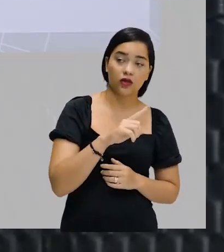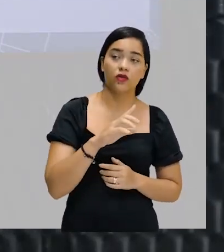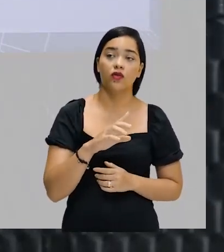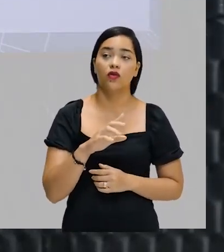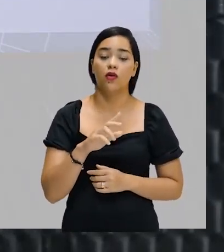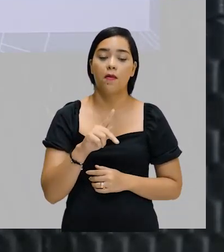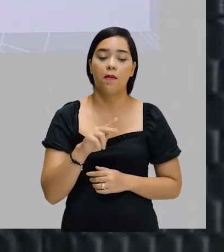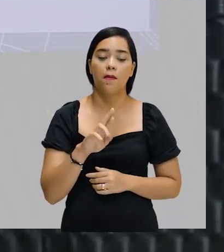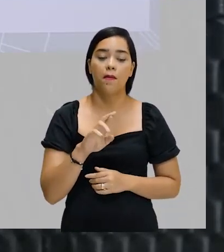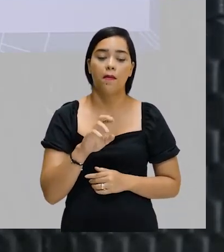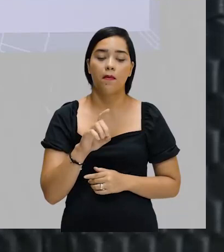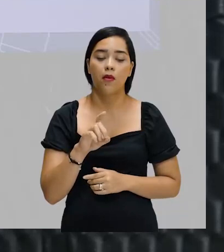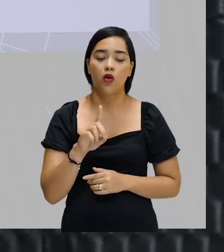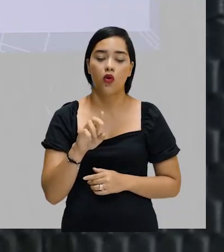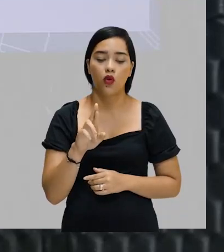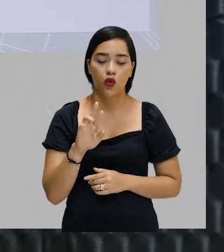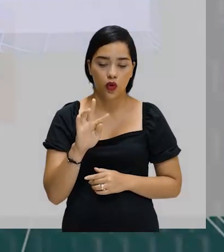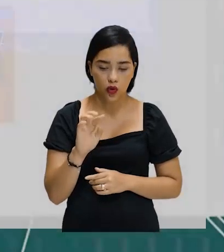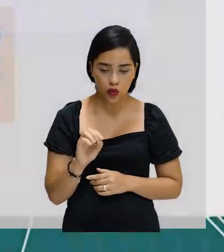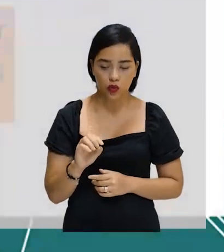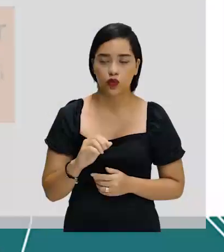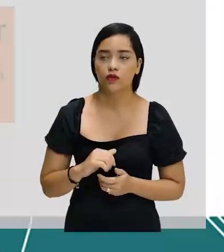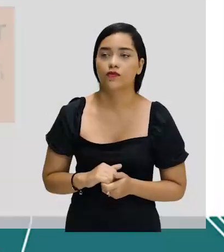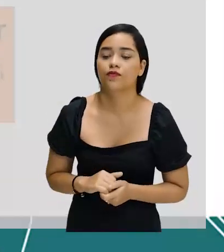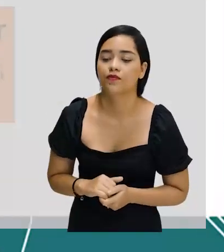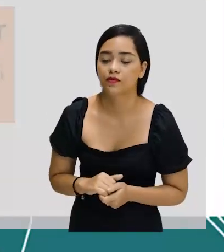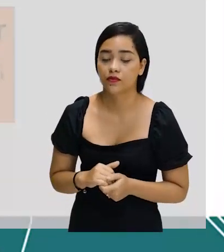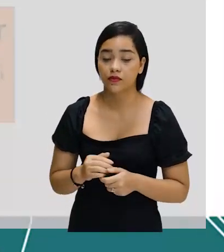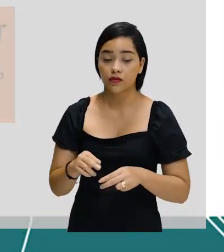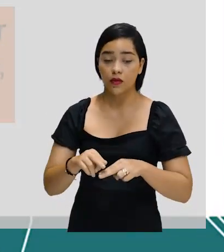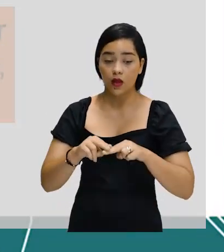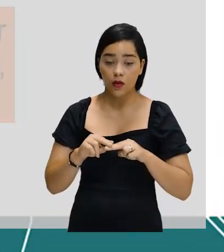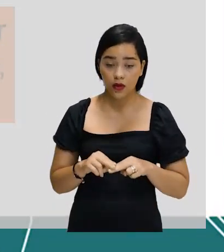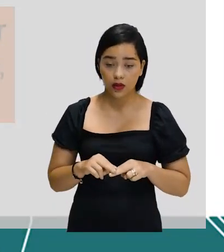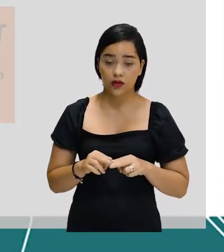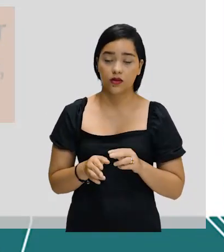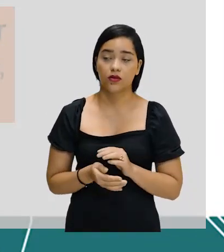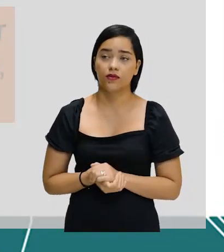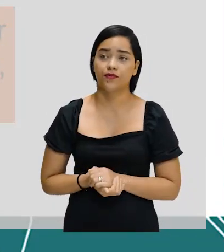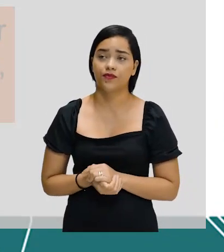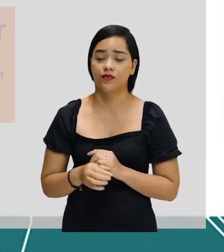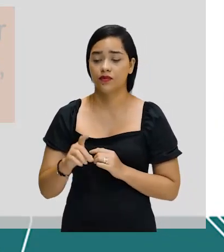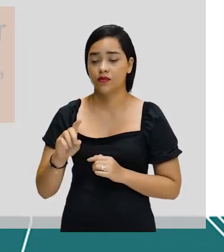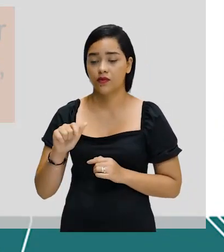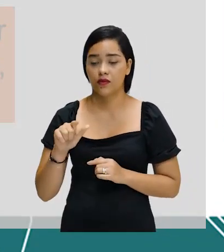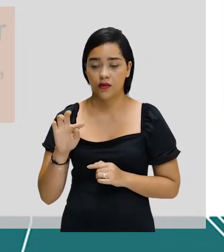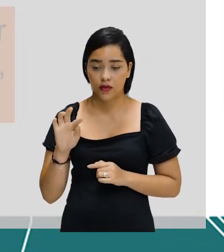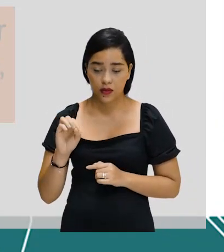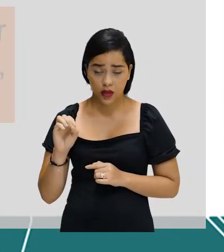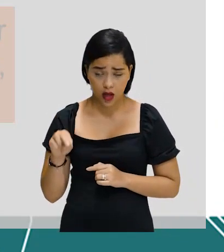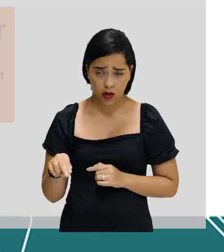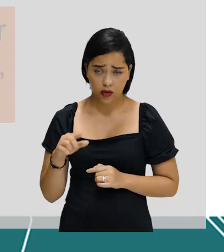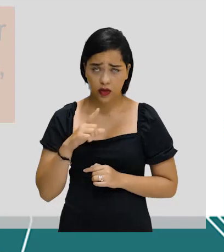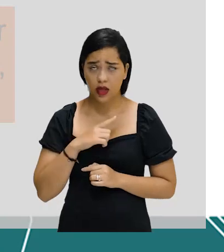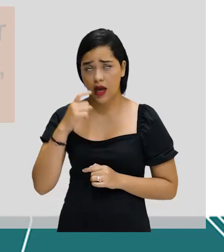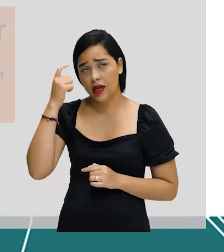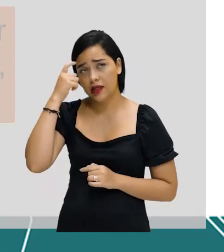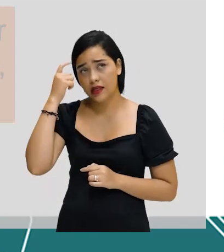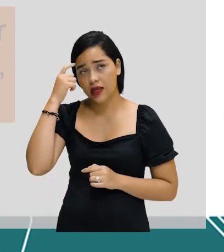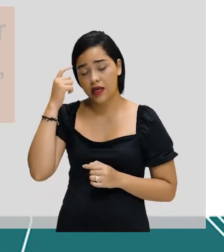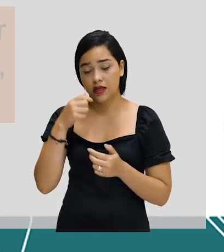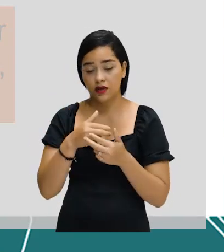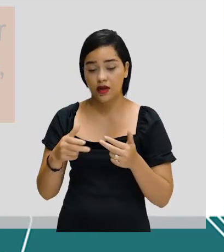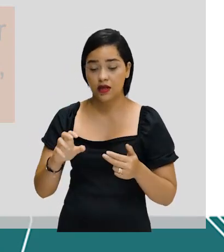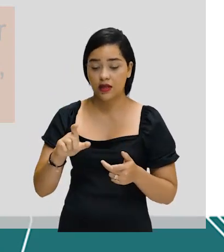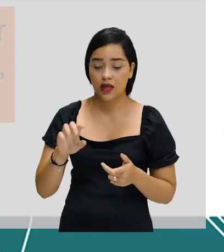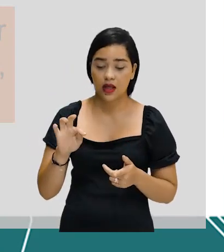o produto, ok? Portanto, Dalton ele traz, né, a ideia de